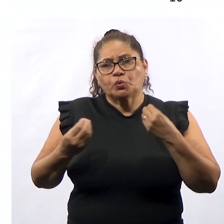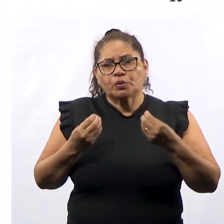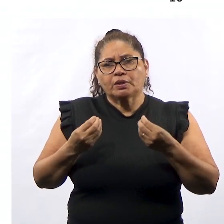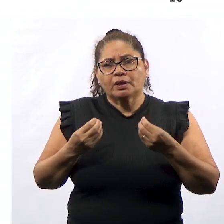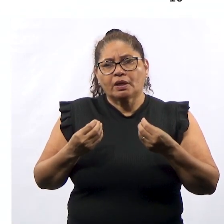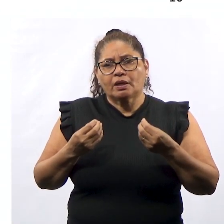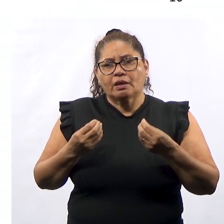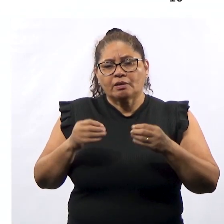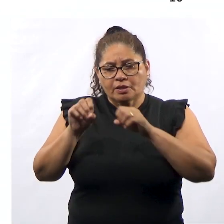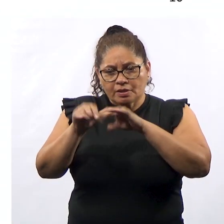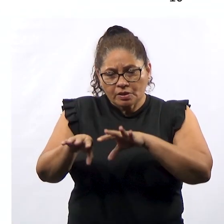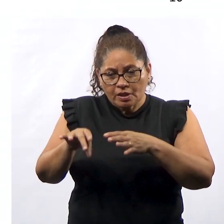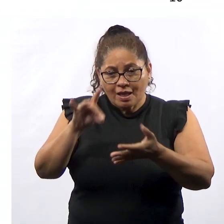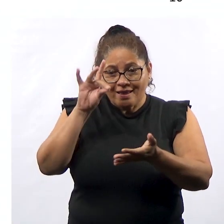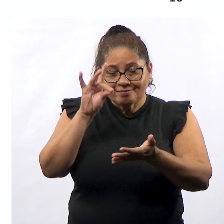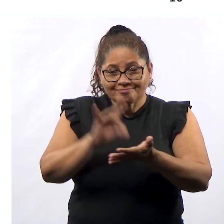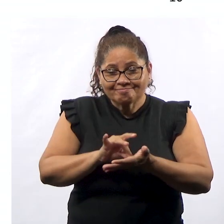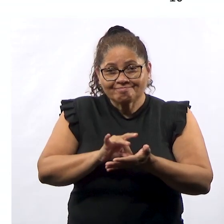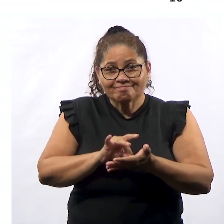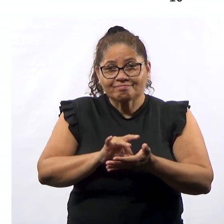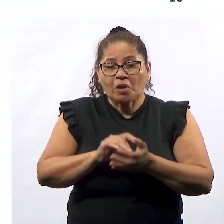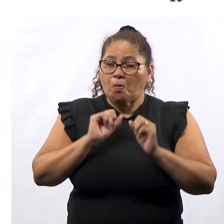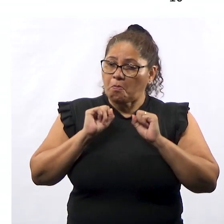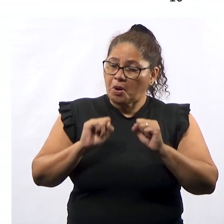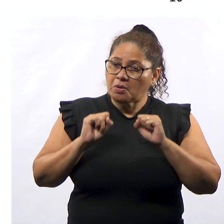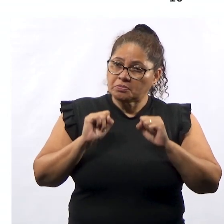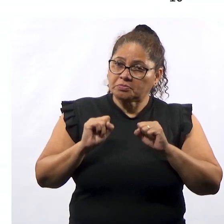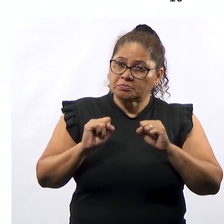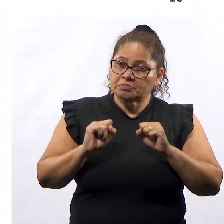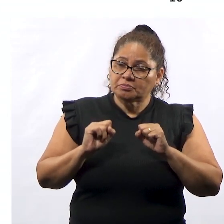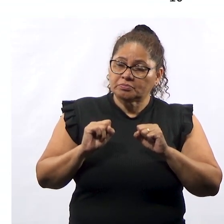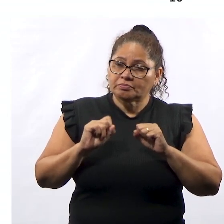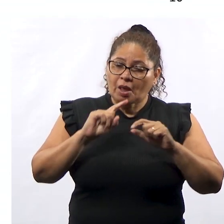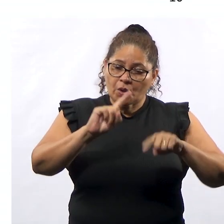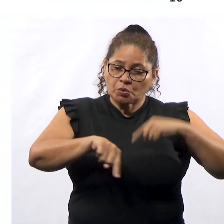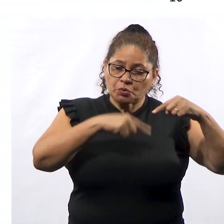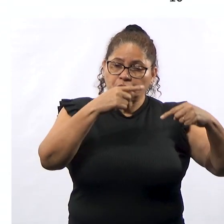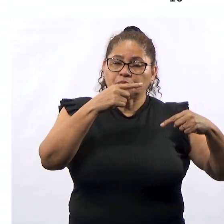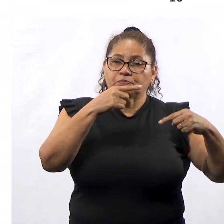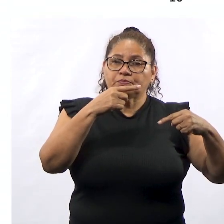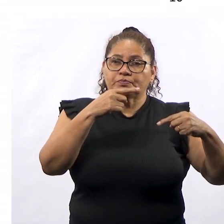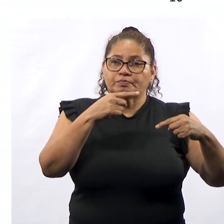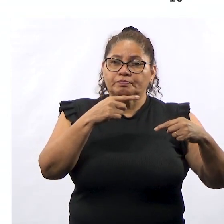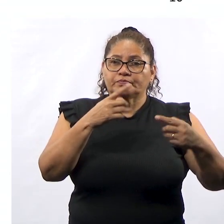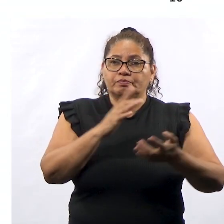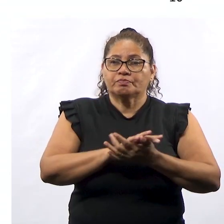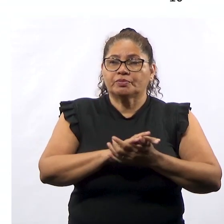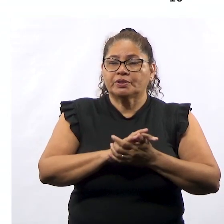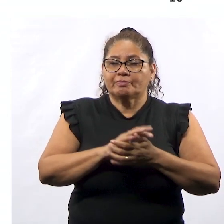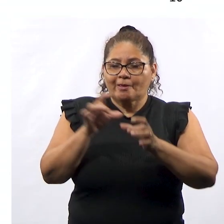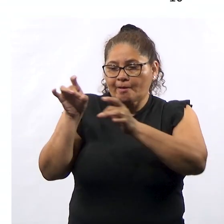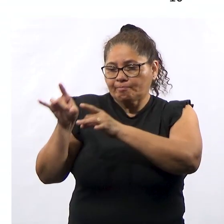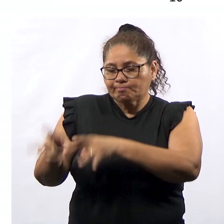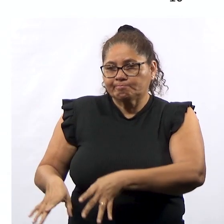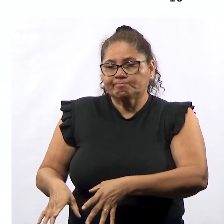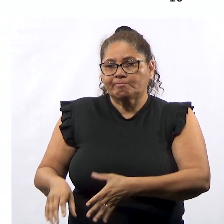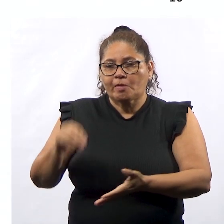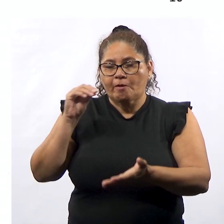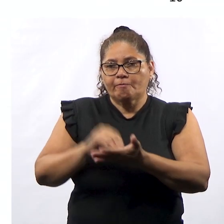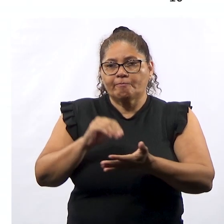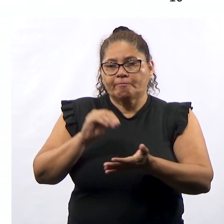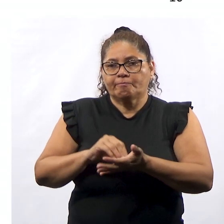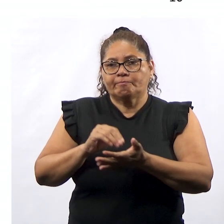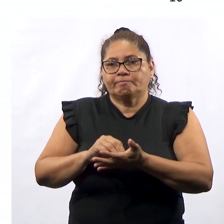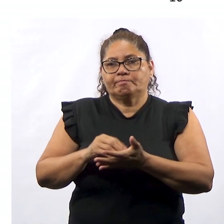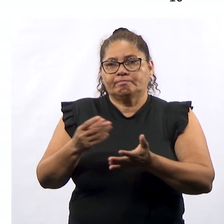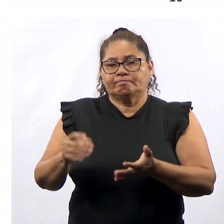efeitos educacionais reais. Podemos ter sucesso, podemos ter evasão, podemos ter falta